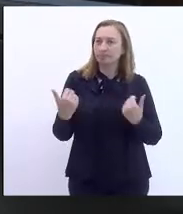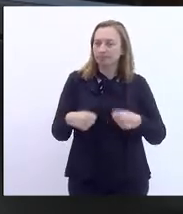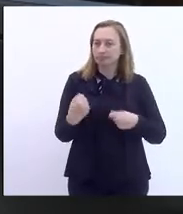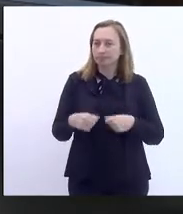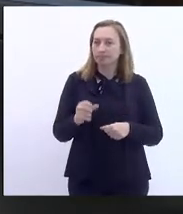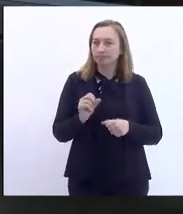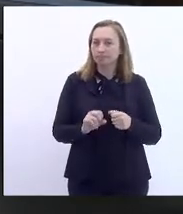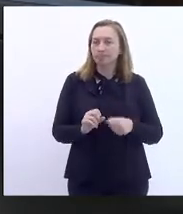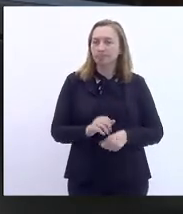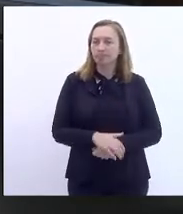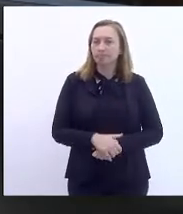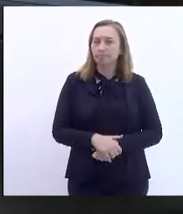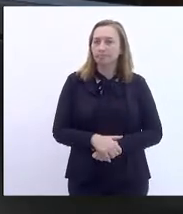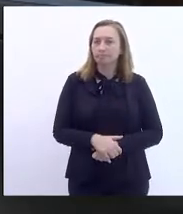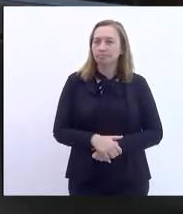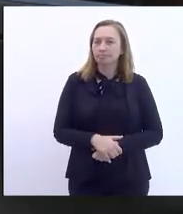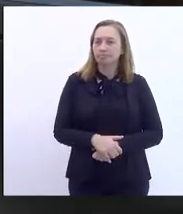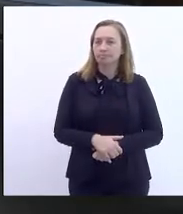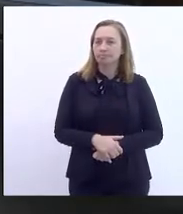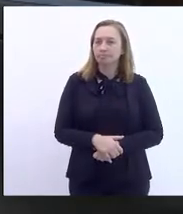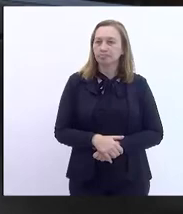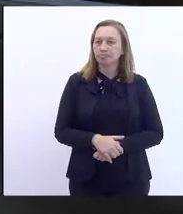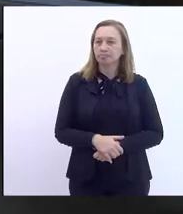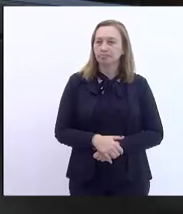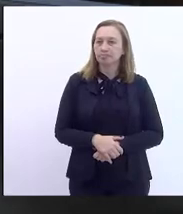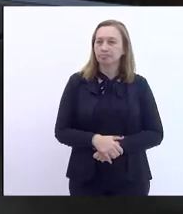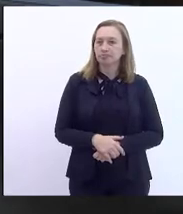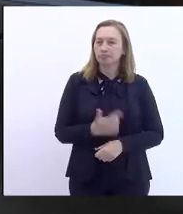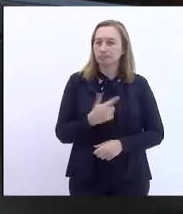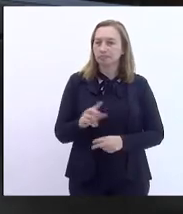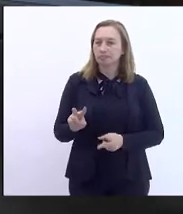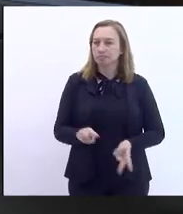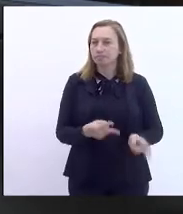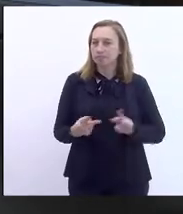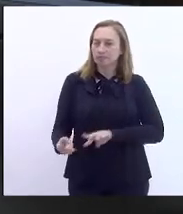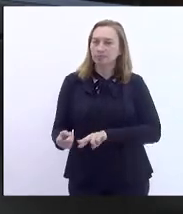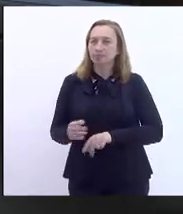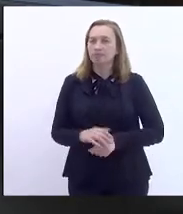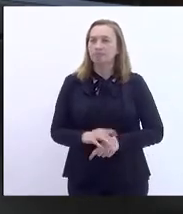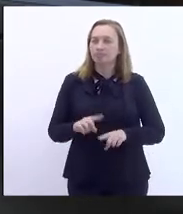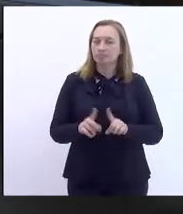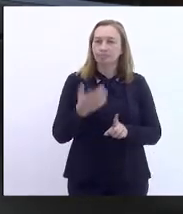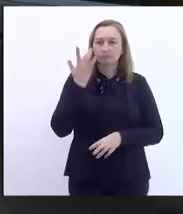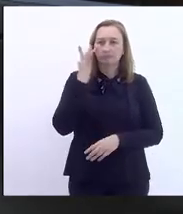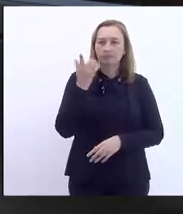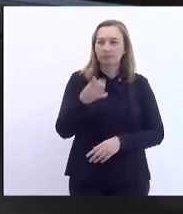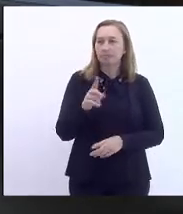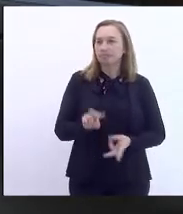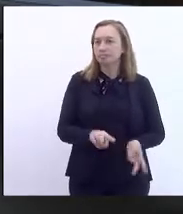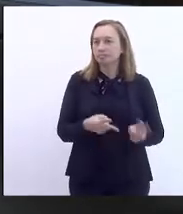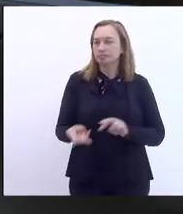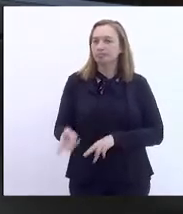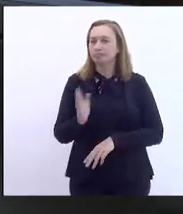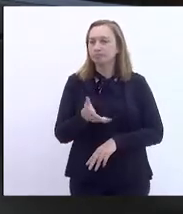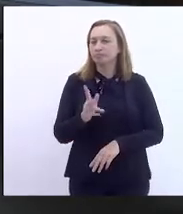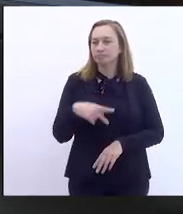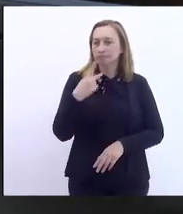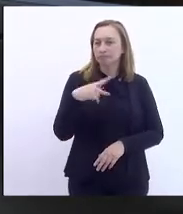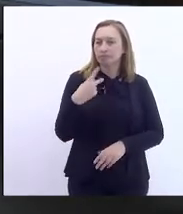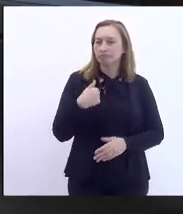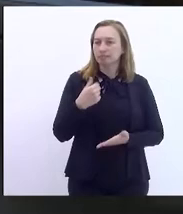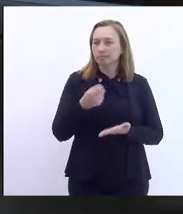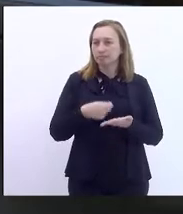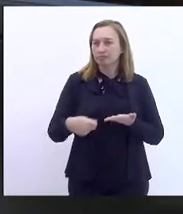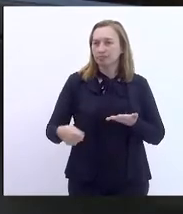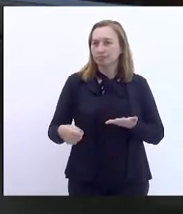precisa fazer e não ter encaminhamento mas acho que os encaminhamentos estão colocados eu pelo menos